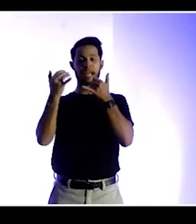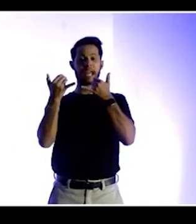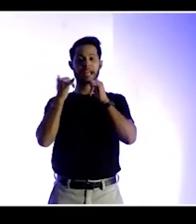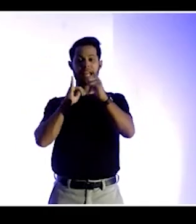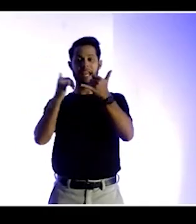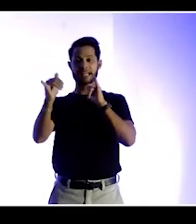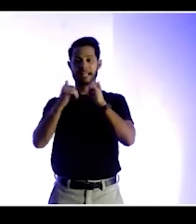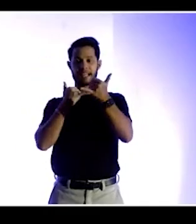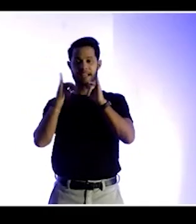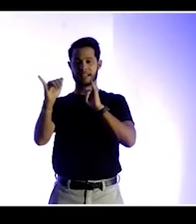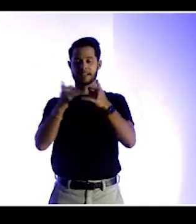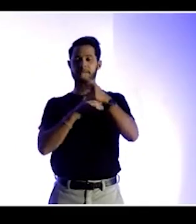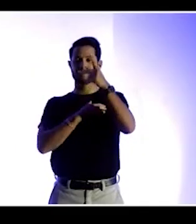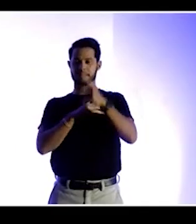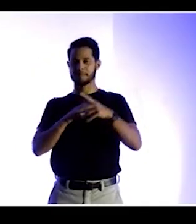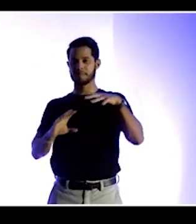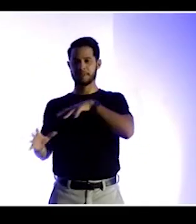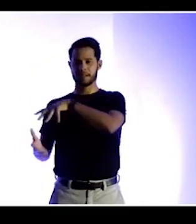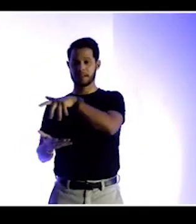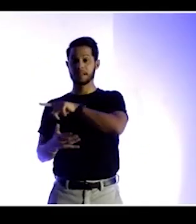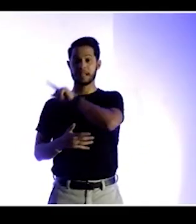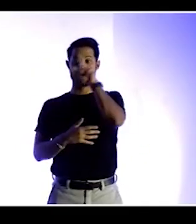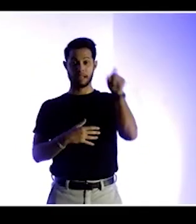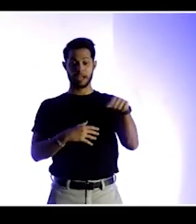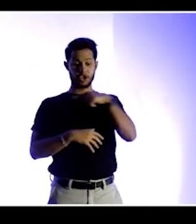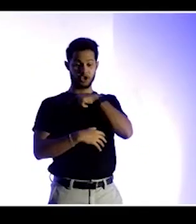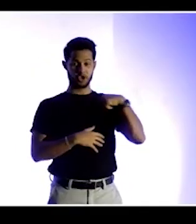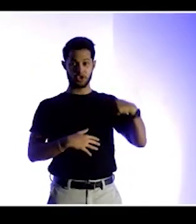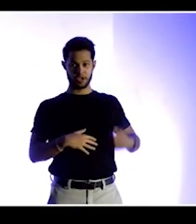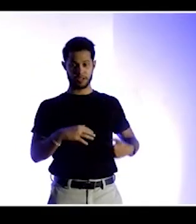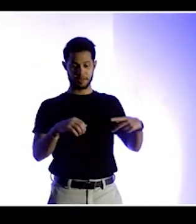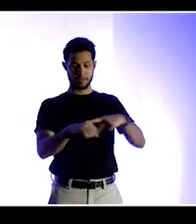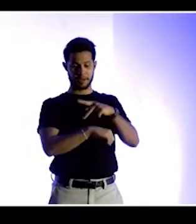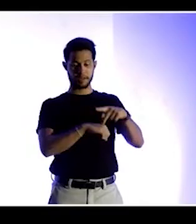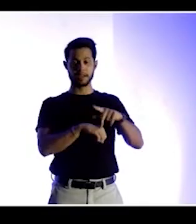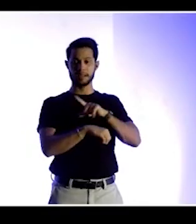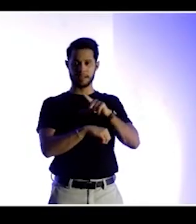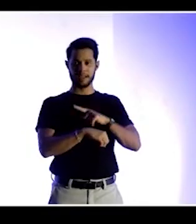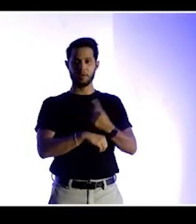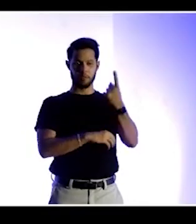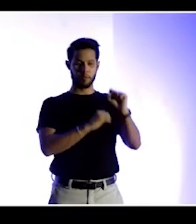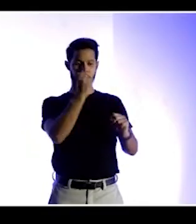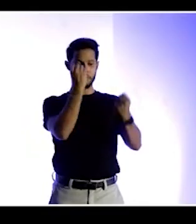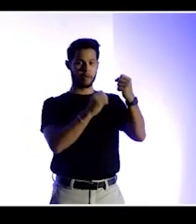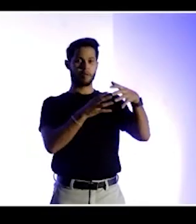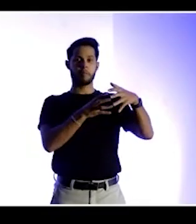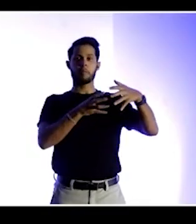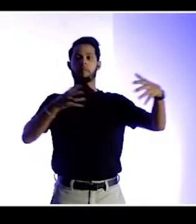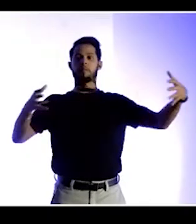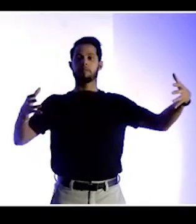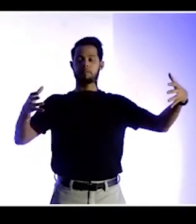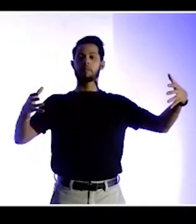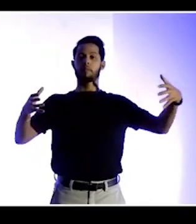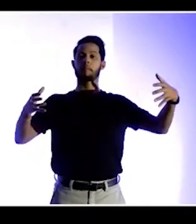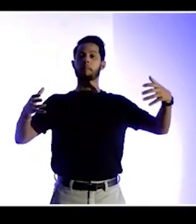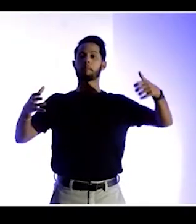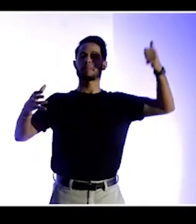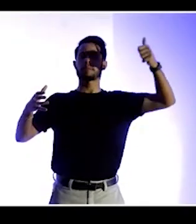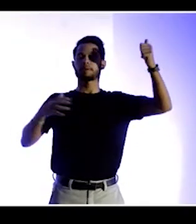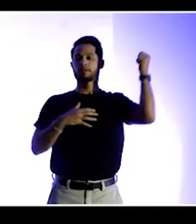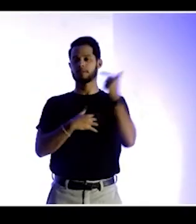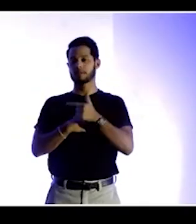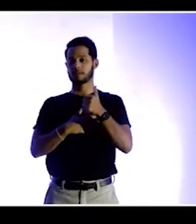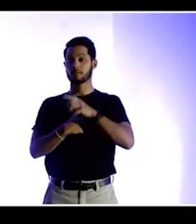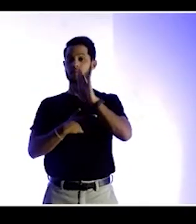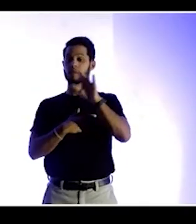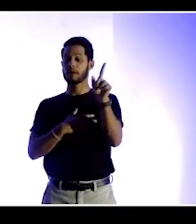Tá? Tem uma usina na China chamada de Três Gargantas, que em potência instalada é um tanto maior do que Itaipu. Mas o nosso regime hidrológico